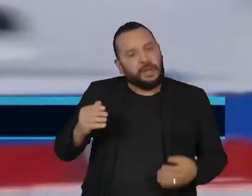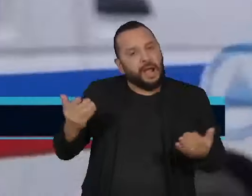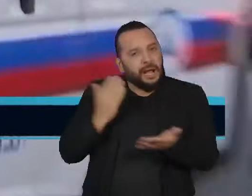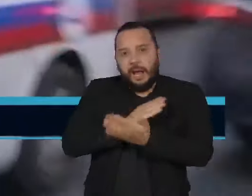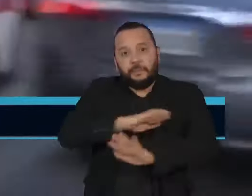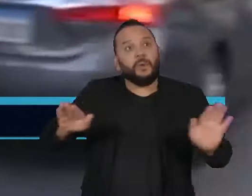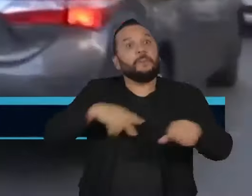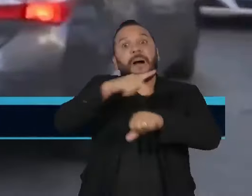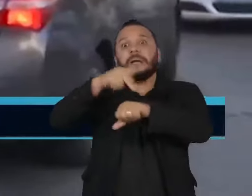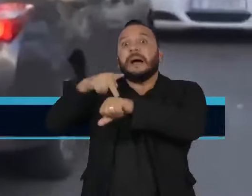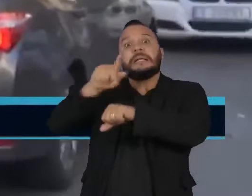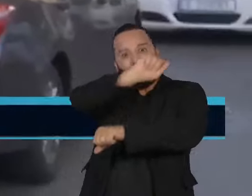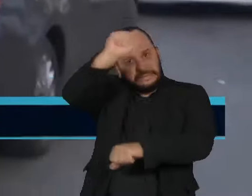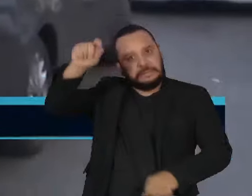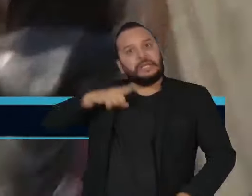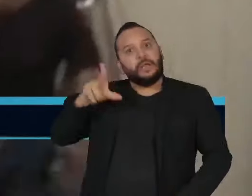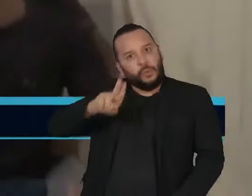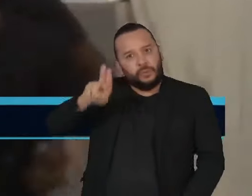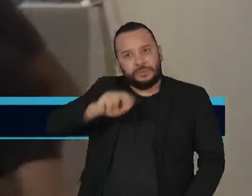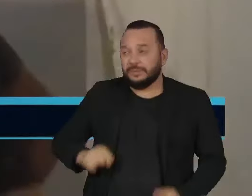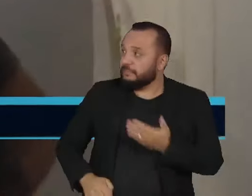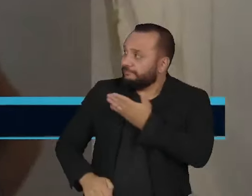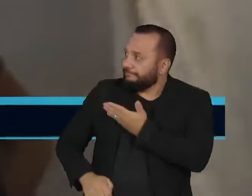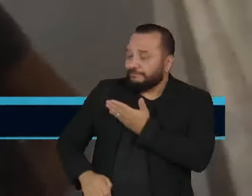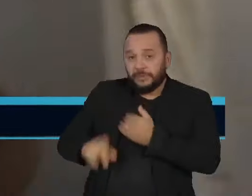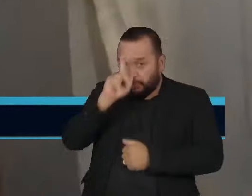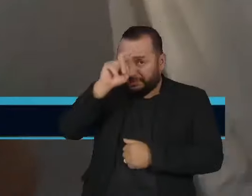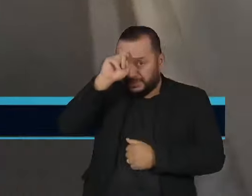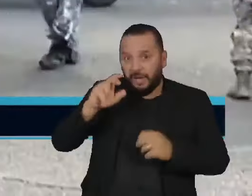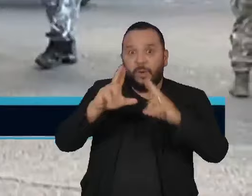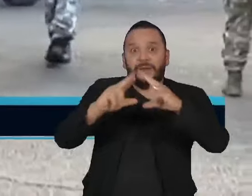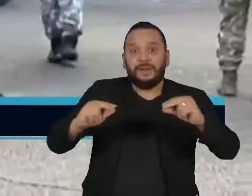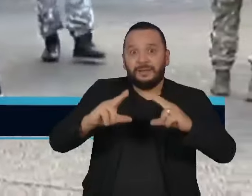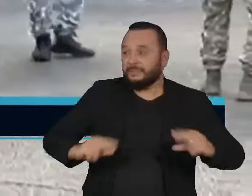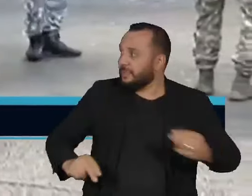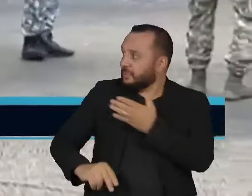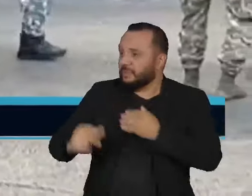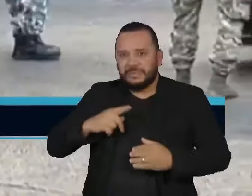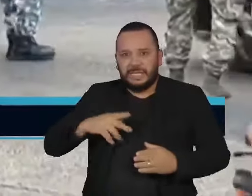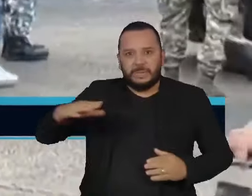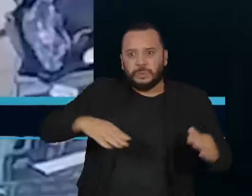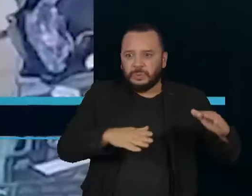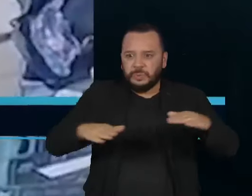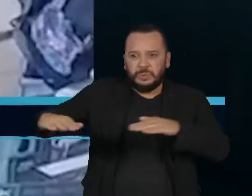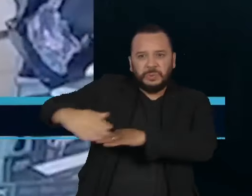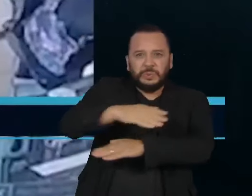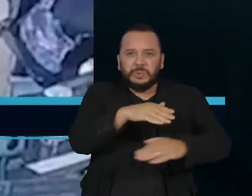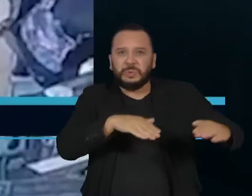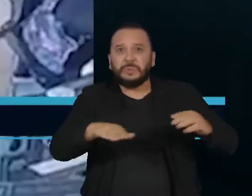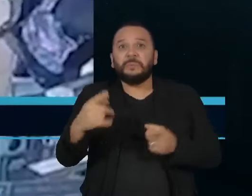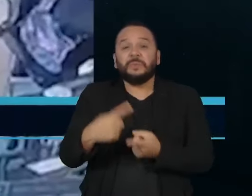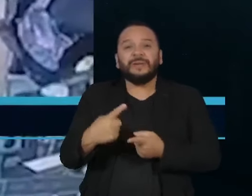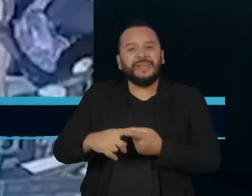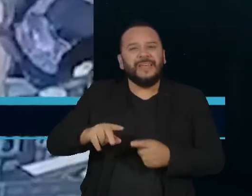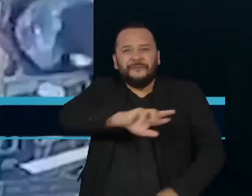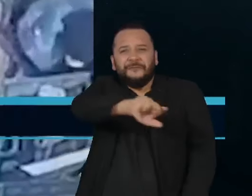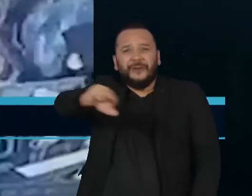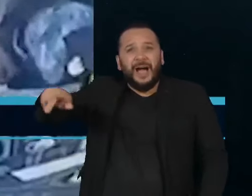Movimento intenso nos hospitais da capital Beirute e de outras cidades libanesas e também em partes da Síria. Centenas de